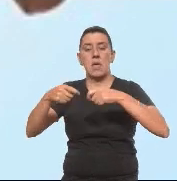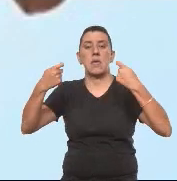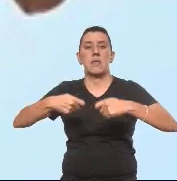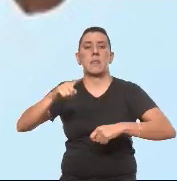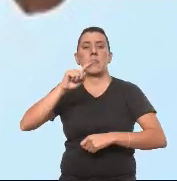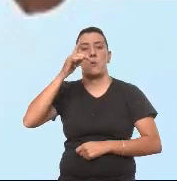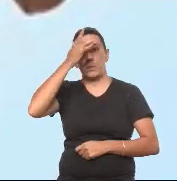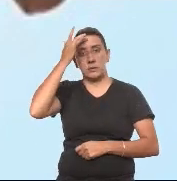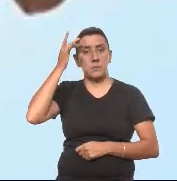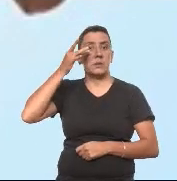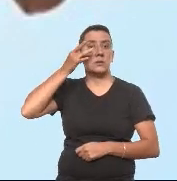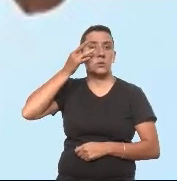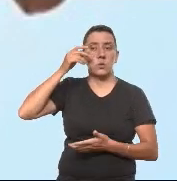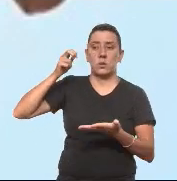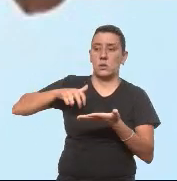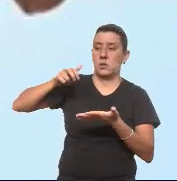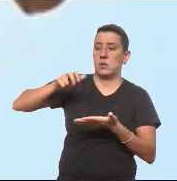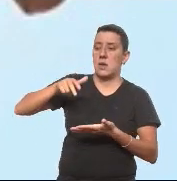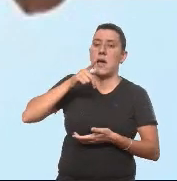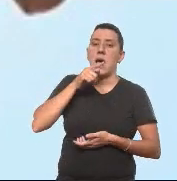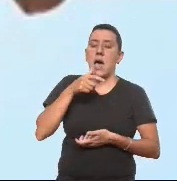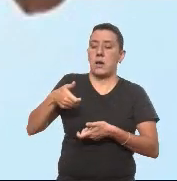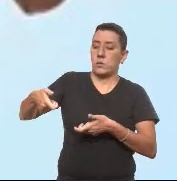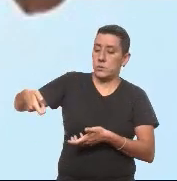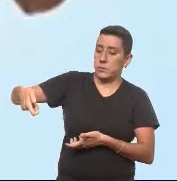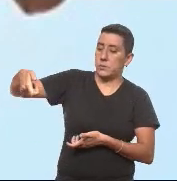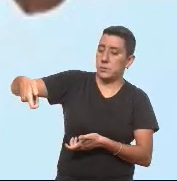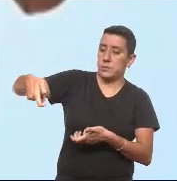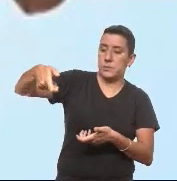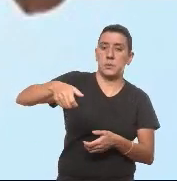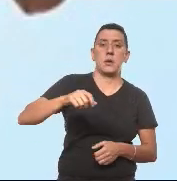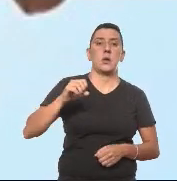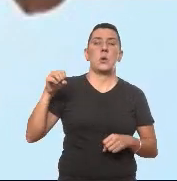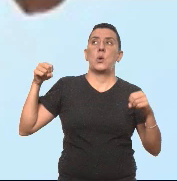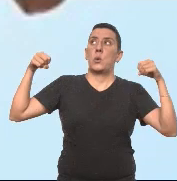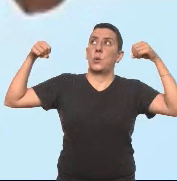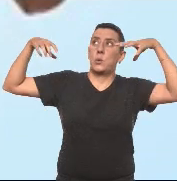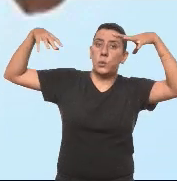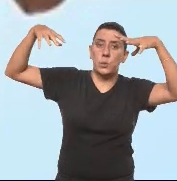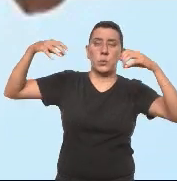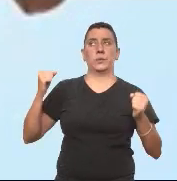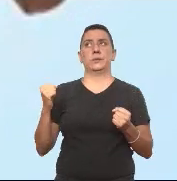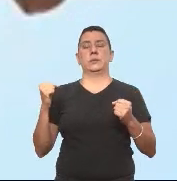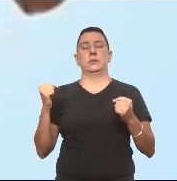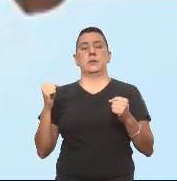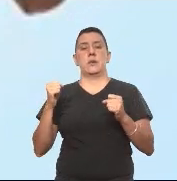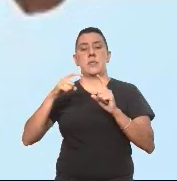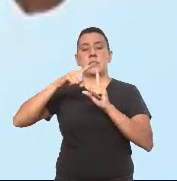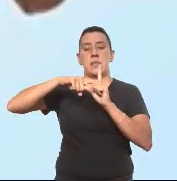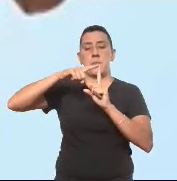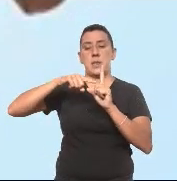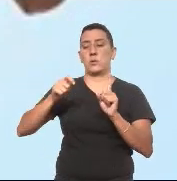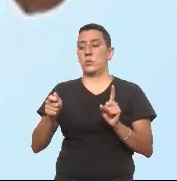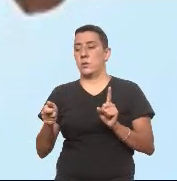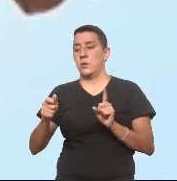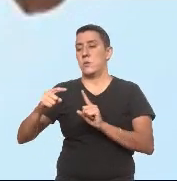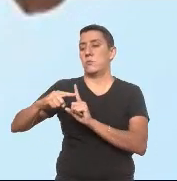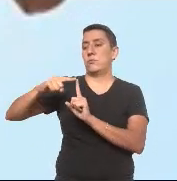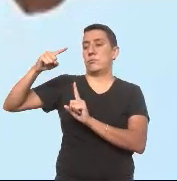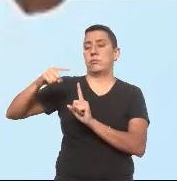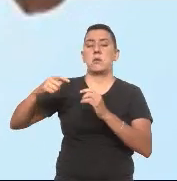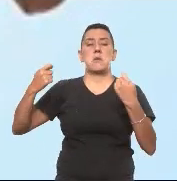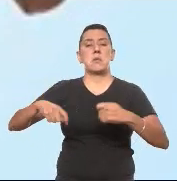ter alguém indo lá para precisa regar a precisa aumentar a luminosidade e assim por diante a temperatura precisa mexer